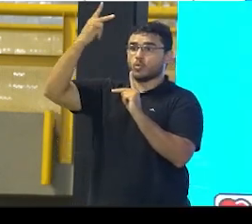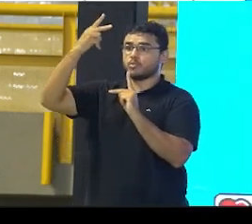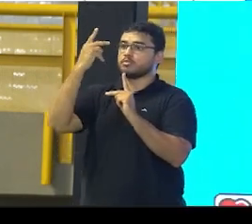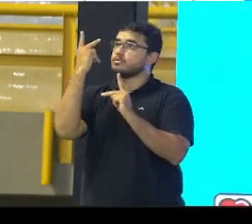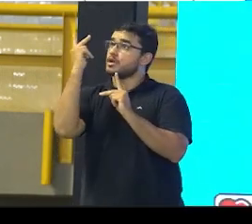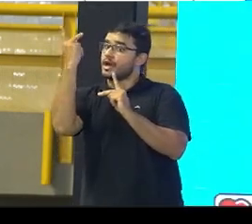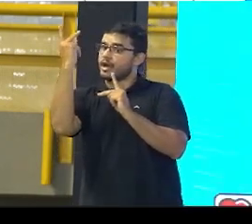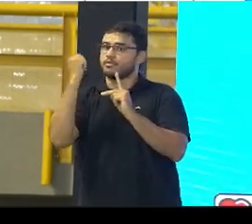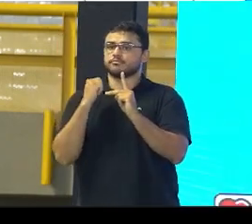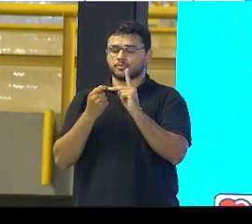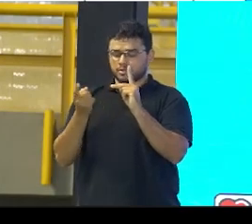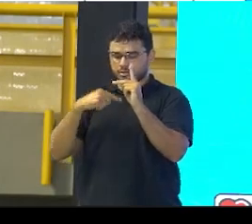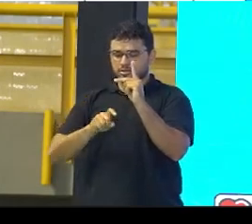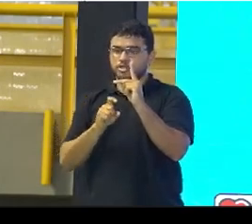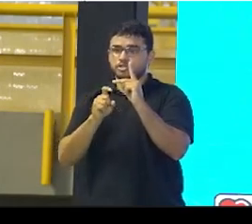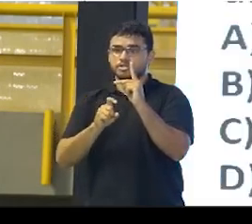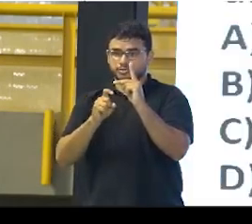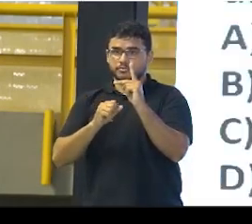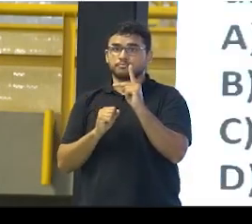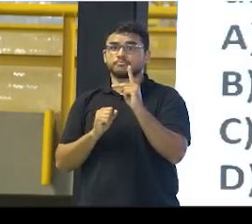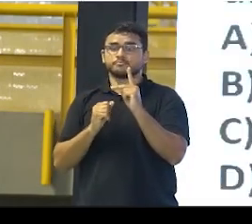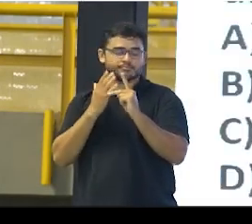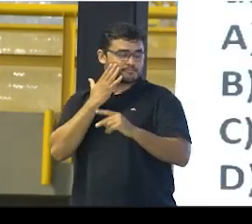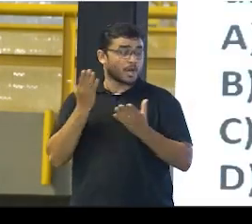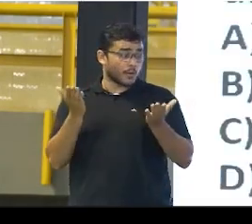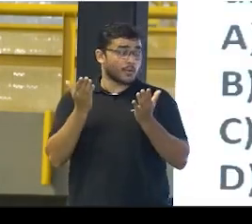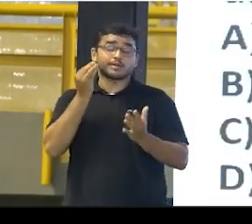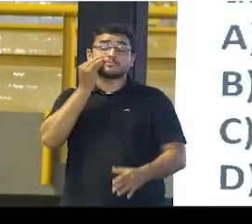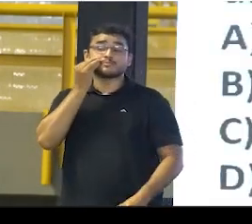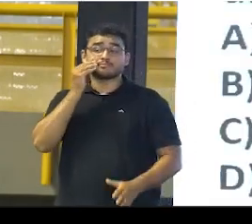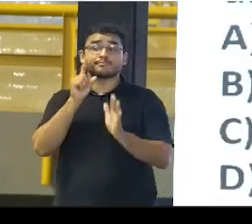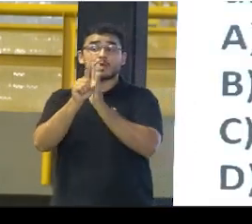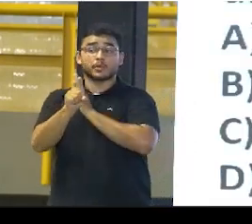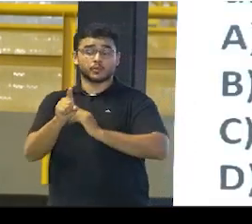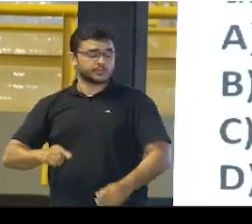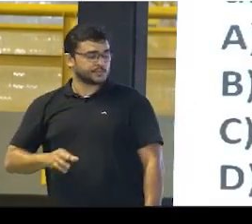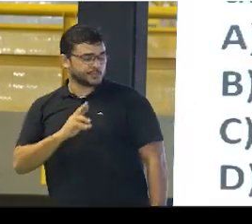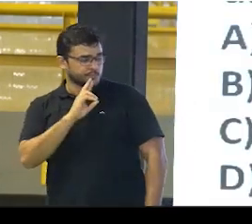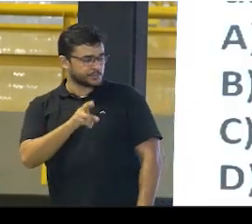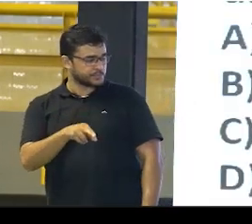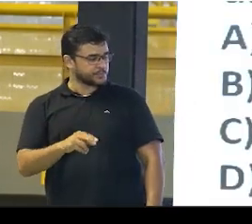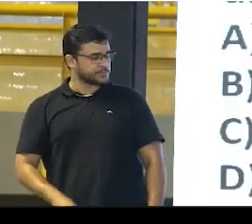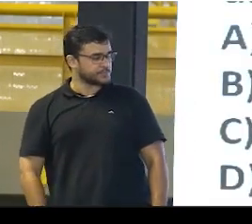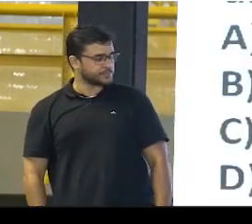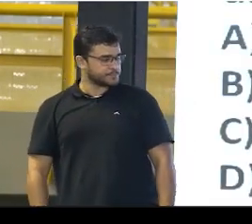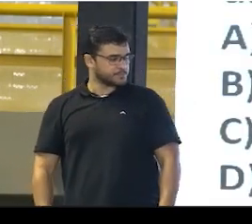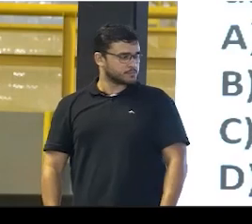razões trigonométricas, né? O assunto de razões trigonométricas.